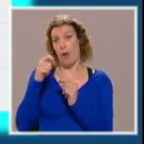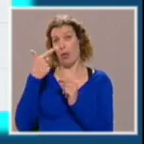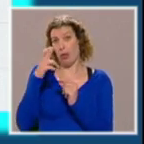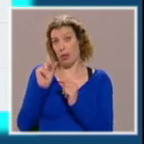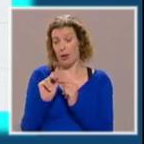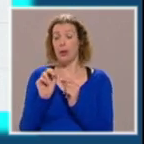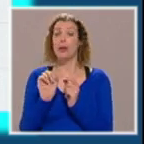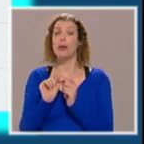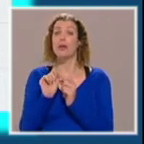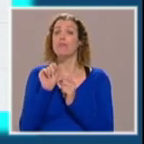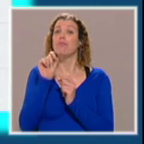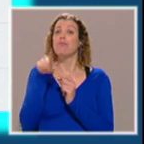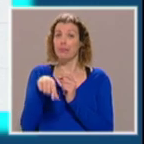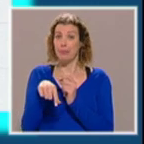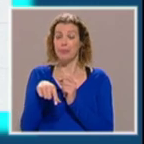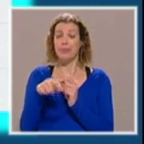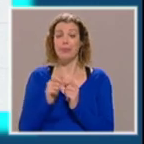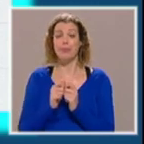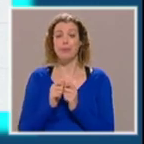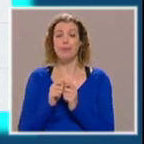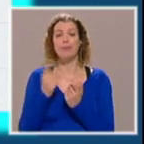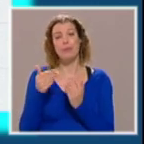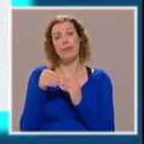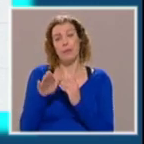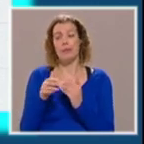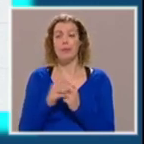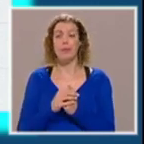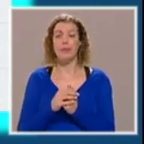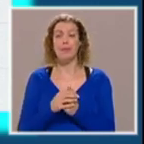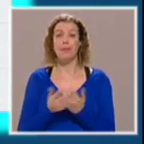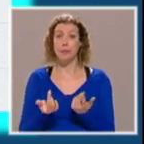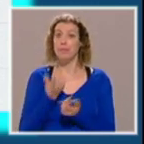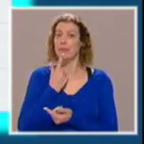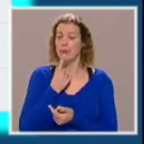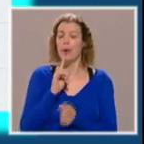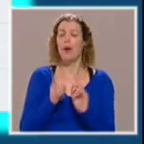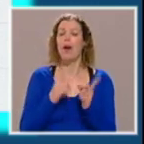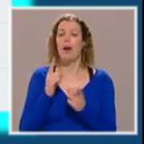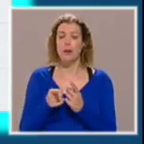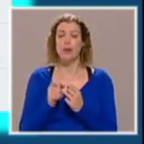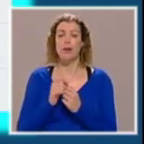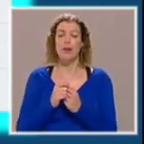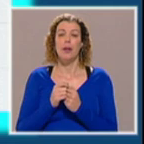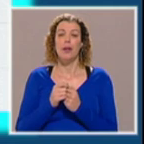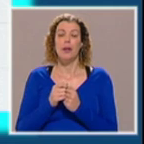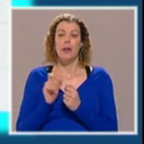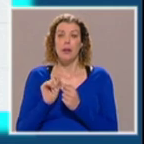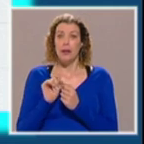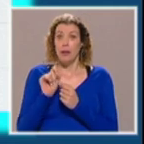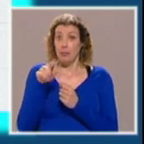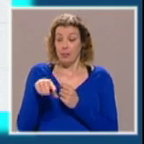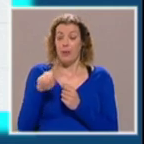de ejaculação, para o exterior. Então conseguimos perceber que o esperma é nada mais do